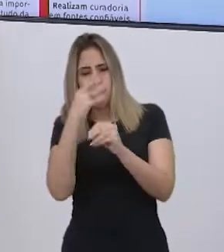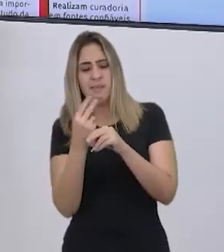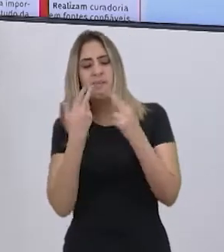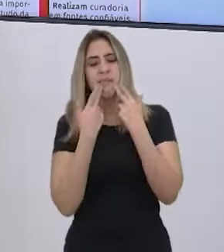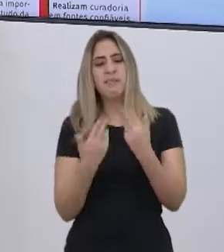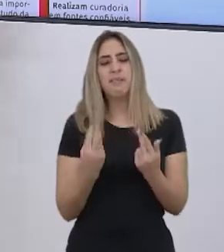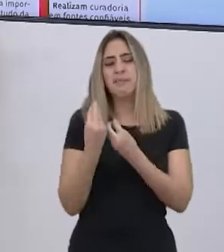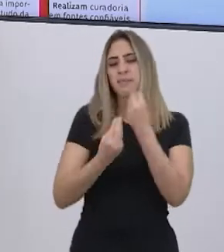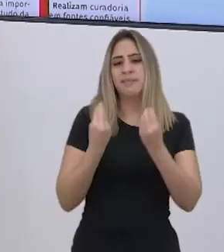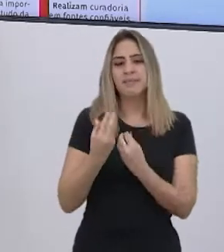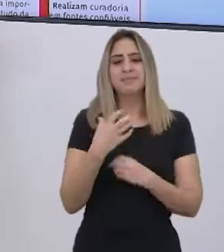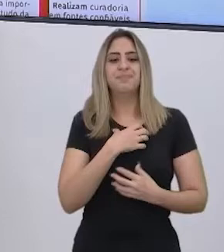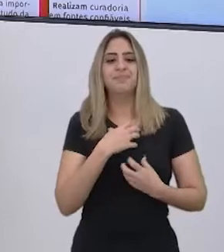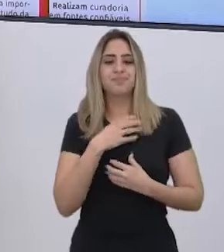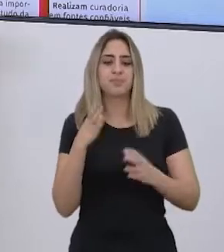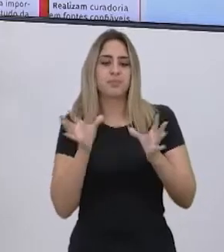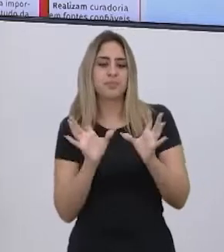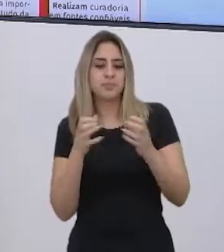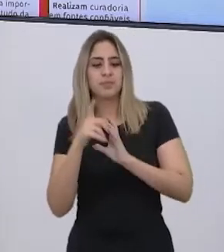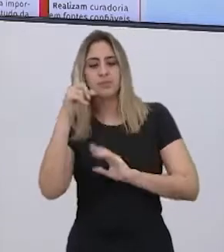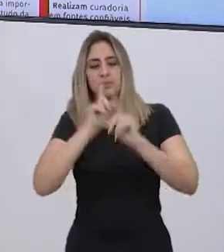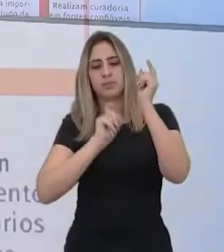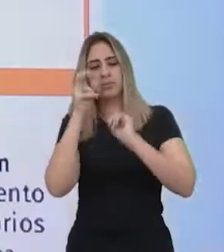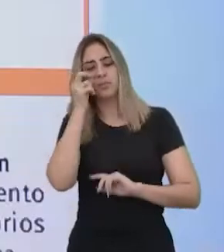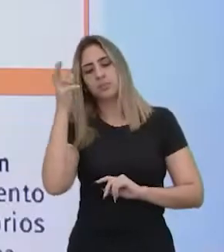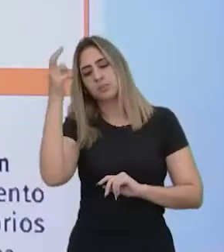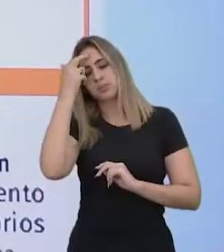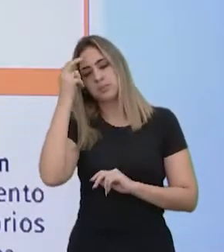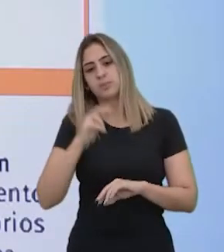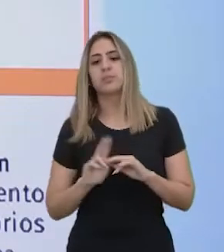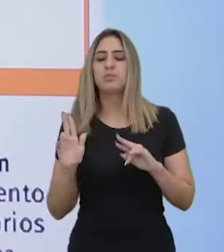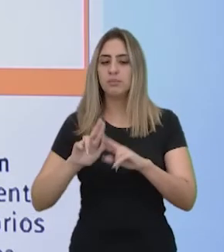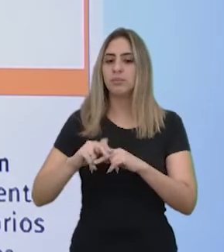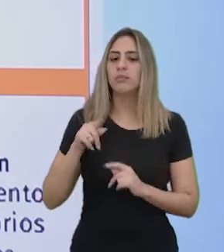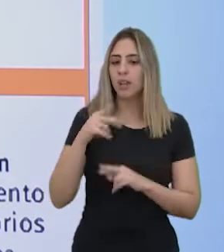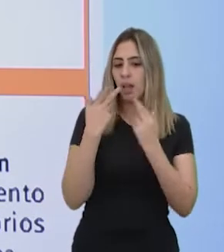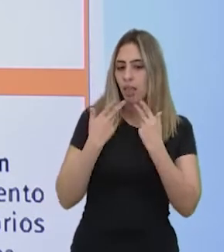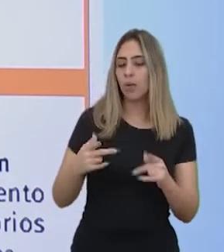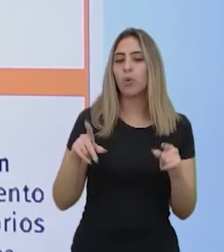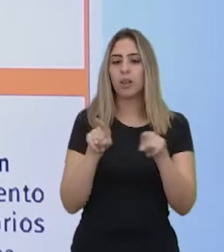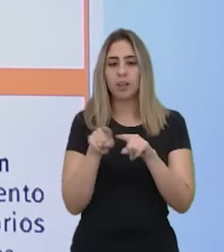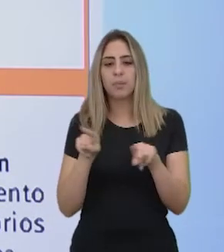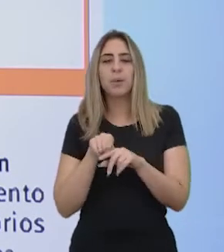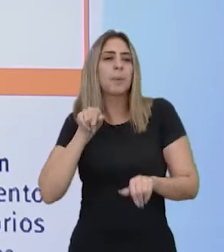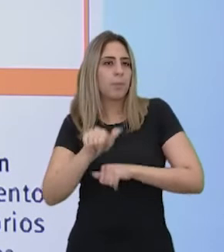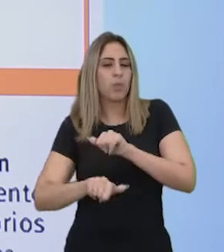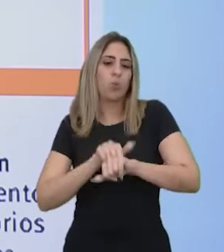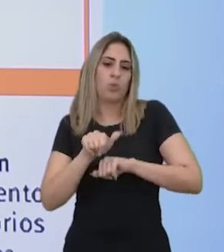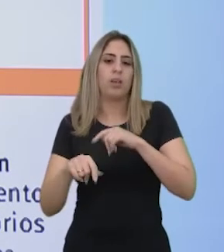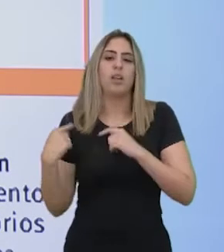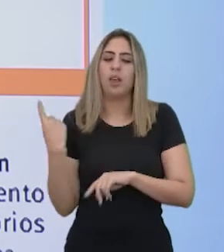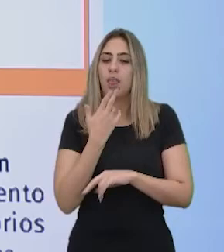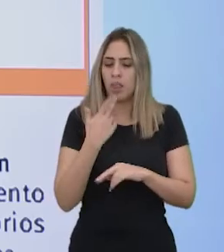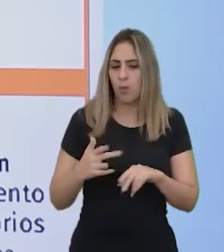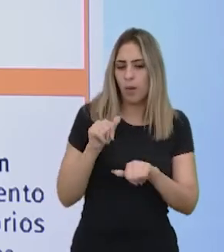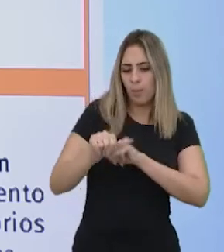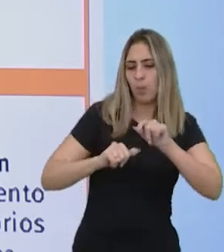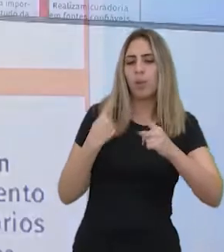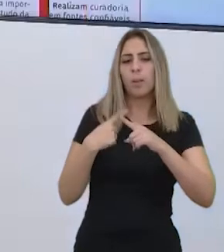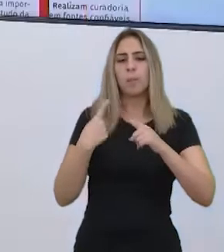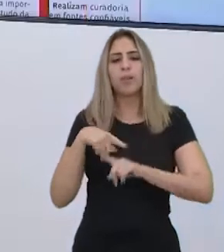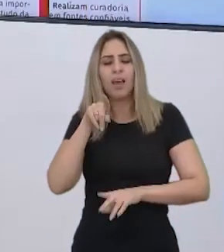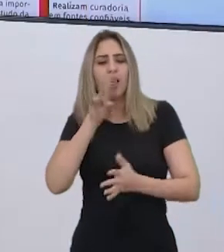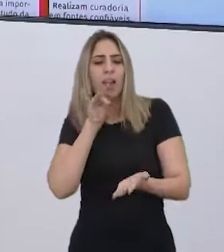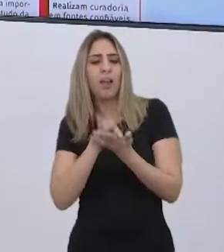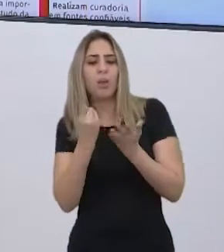língua como forma dos povos e grupos expressarem a cultura. Por isso que a língua também muda. Porque a língua muda porque ela